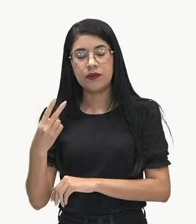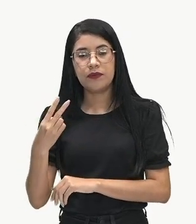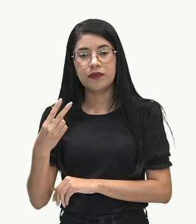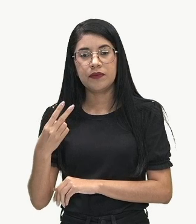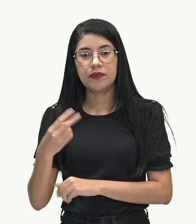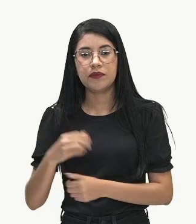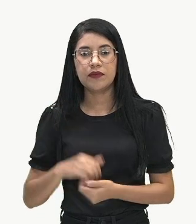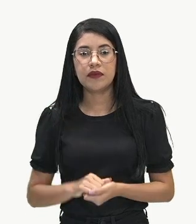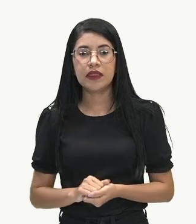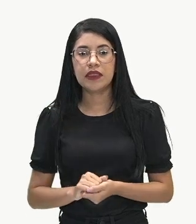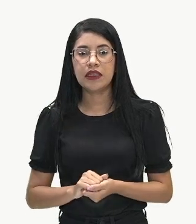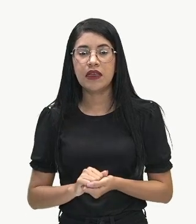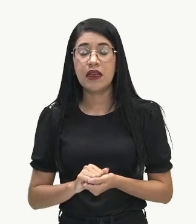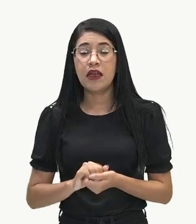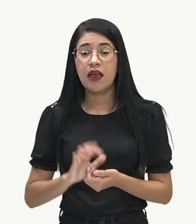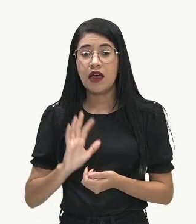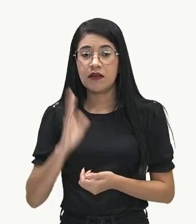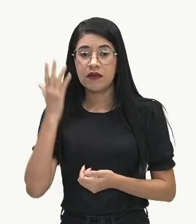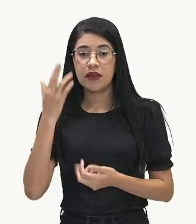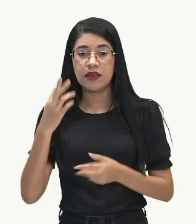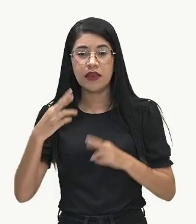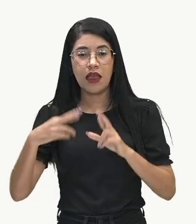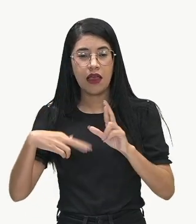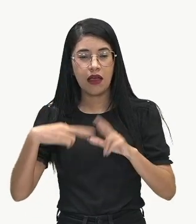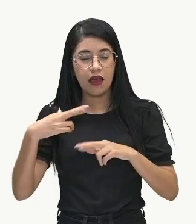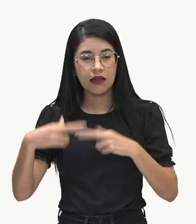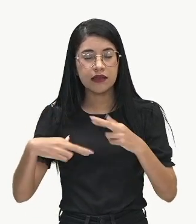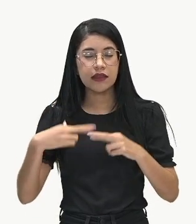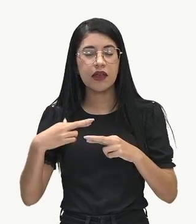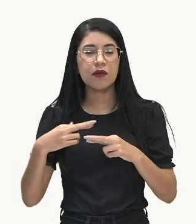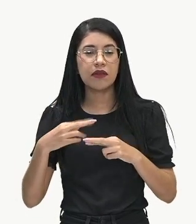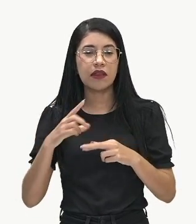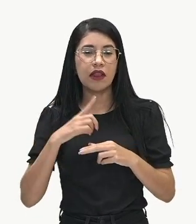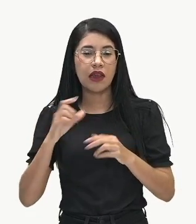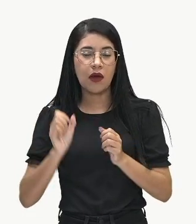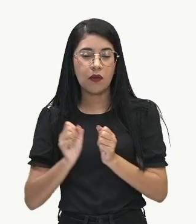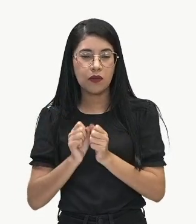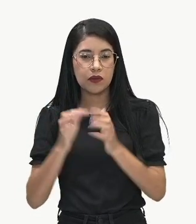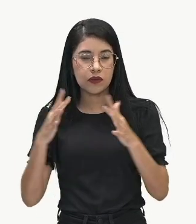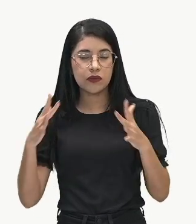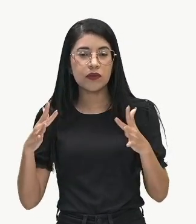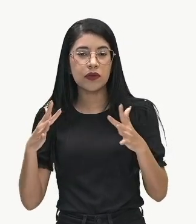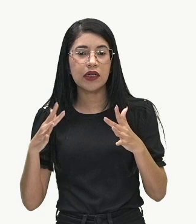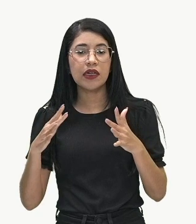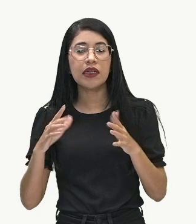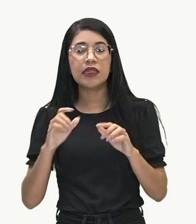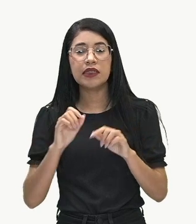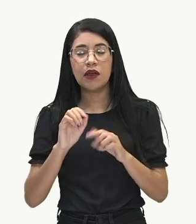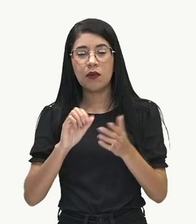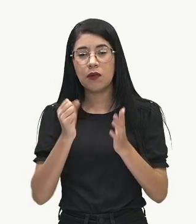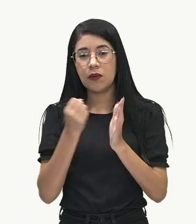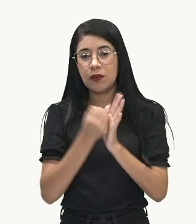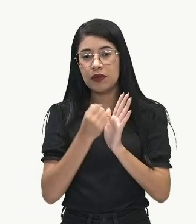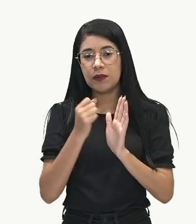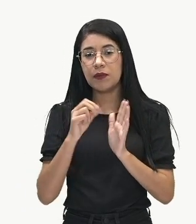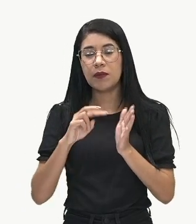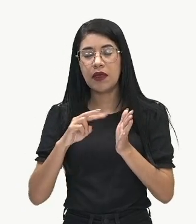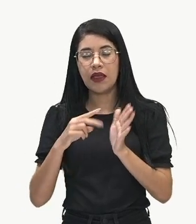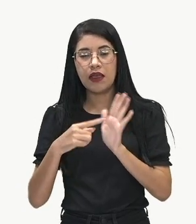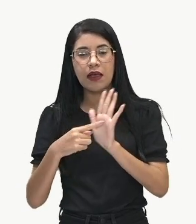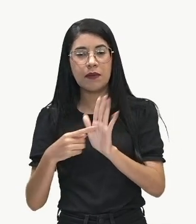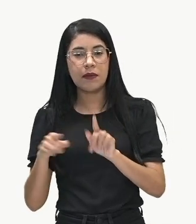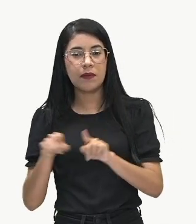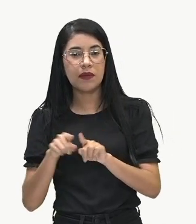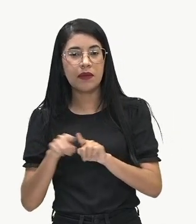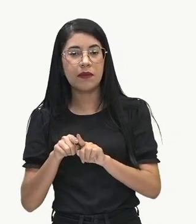nós temos essas reações com oxigênio, geralmente é combustão. Então esse símbolo aqui também representa